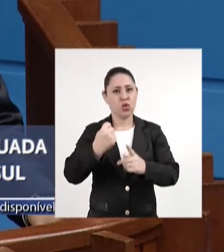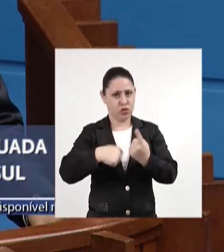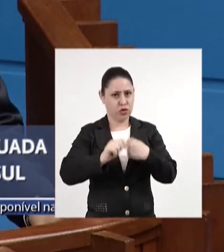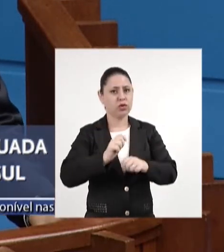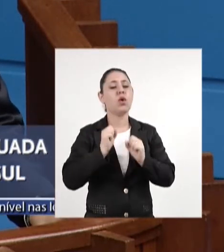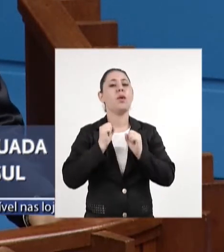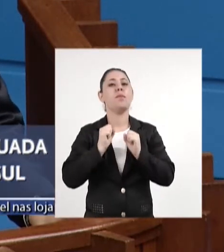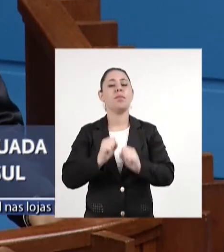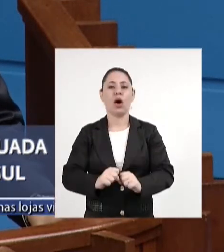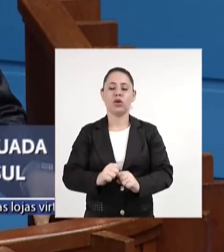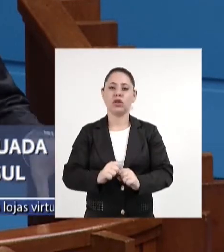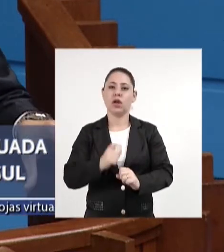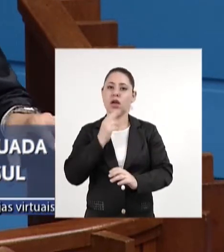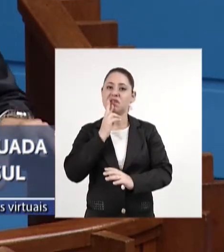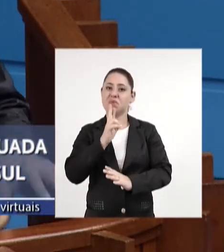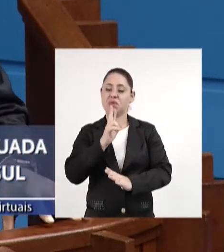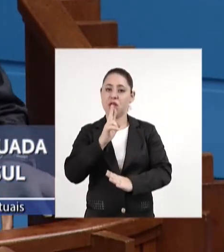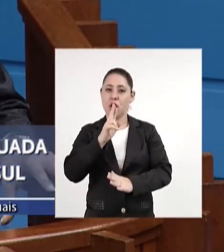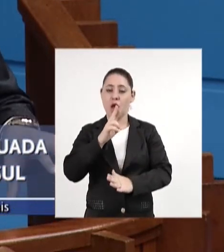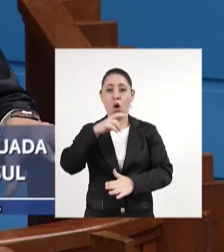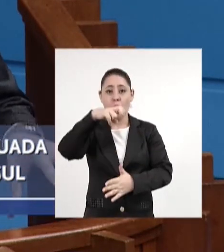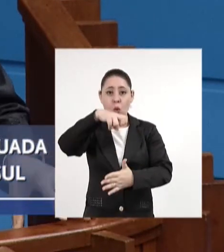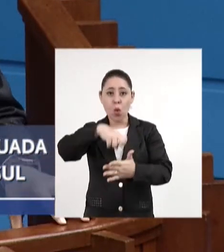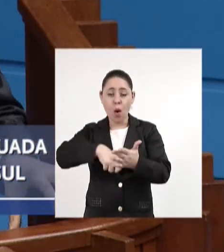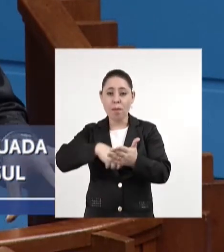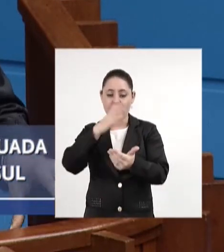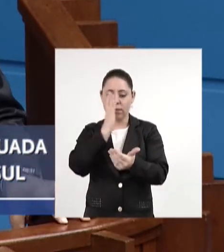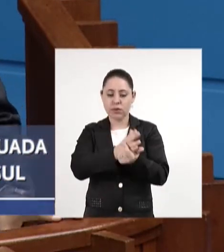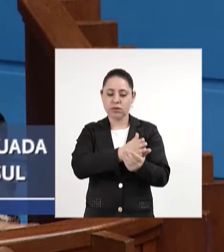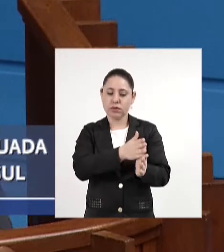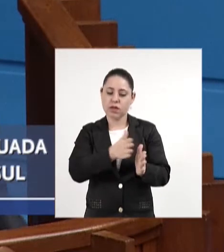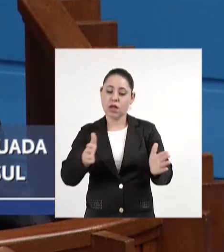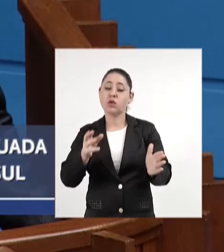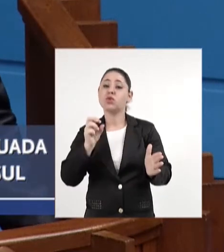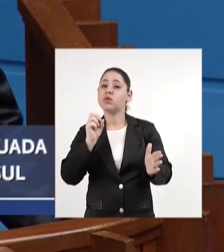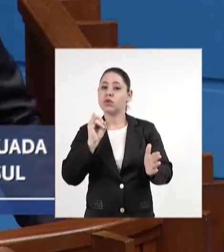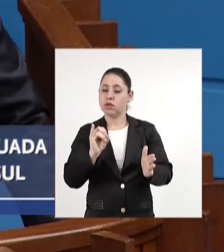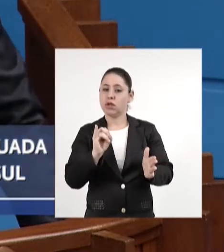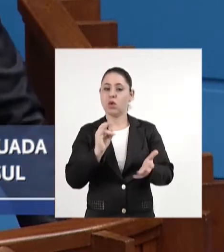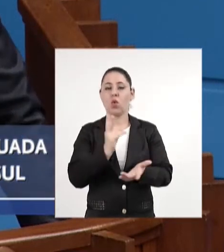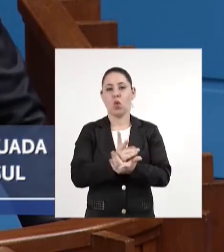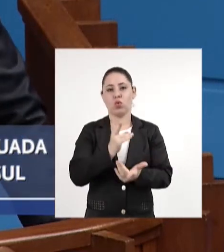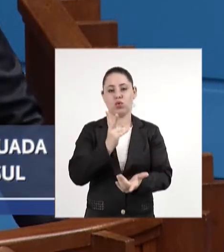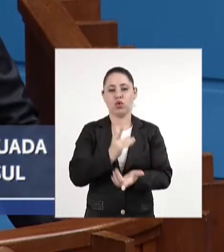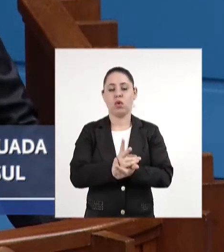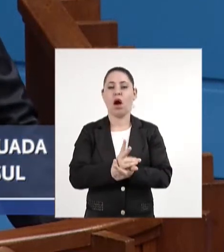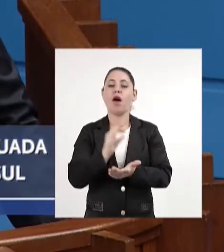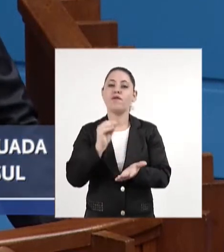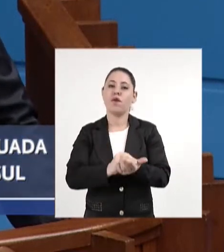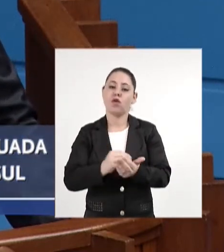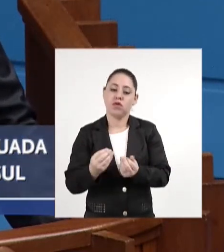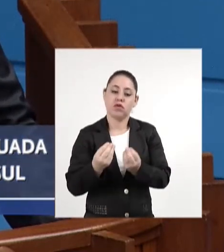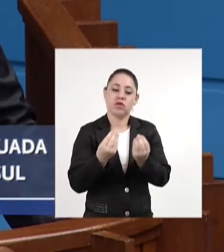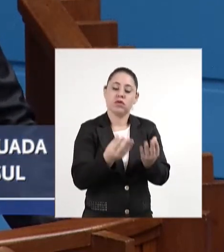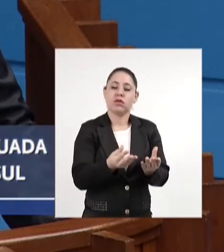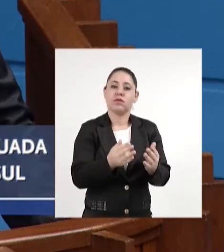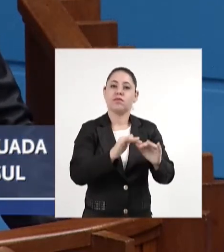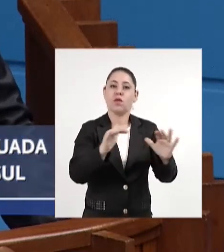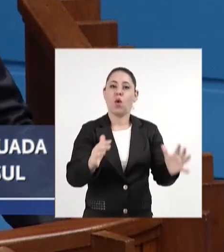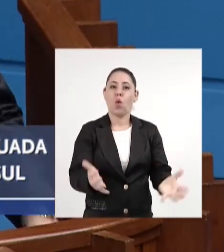a responder por isso, se essa situação de caos persistir. E há também, do ponto de